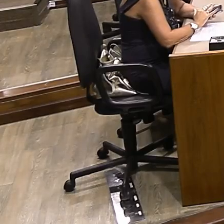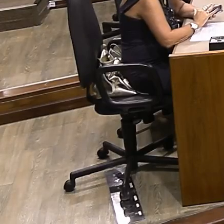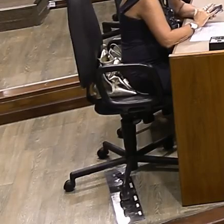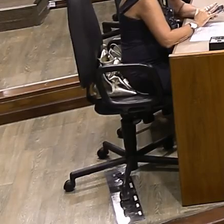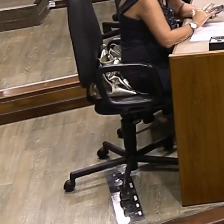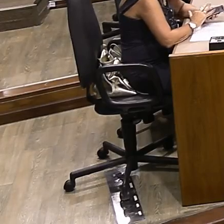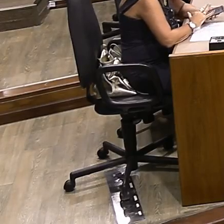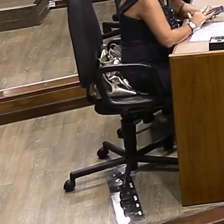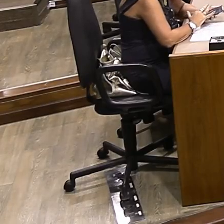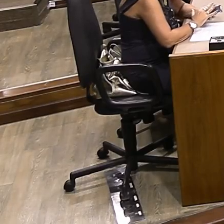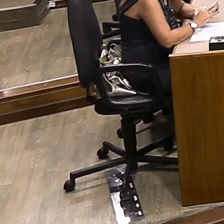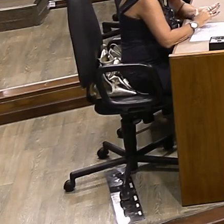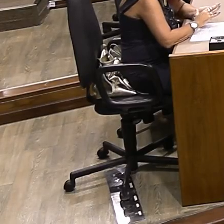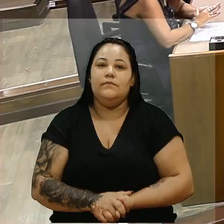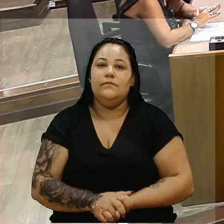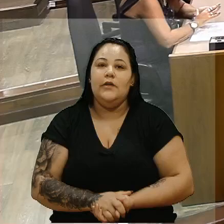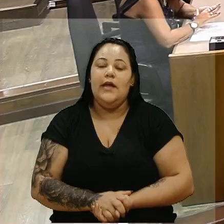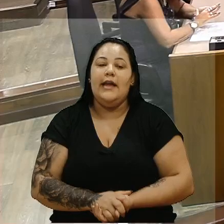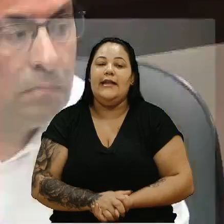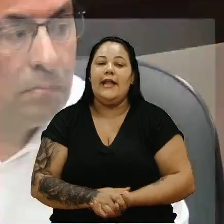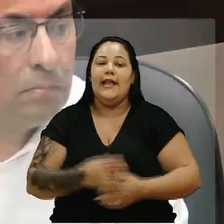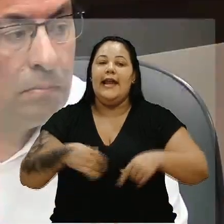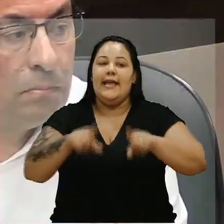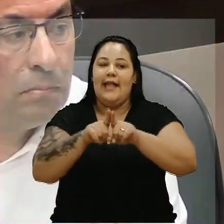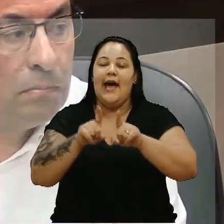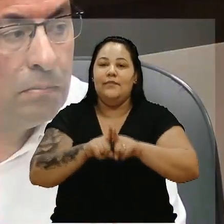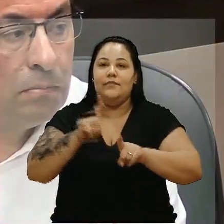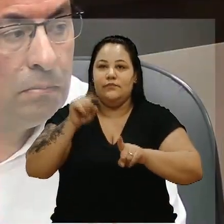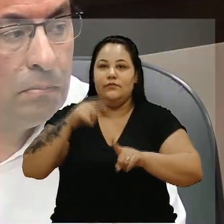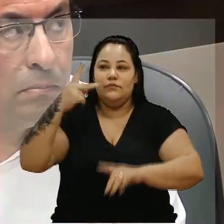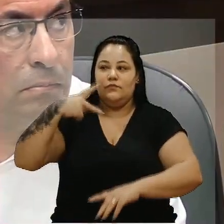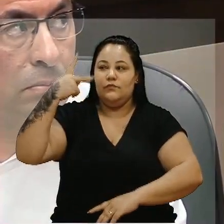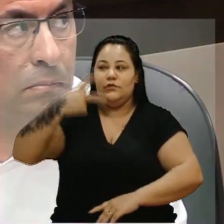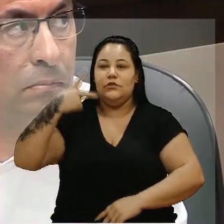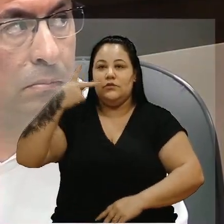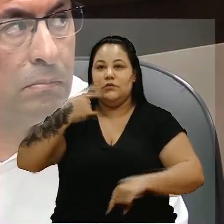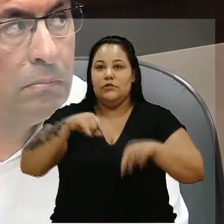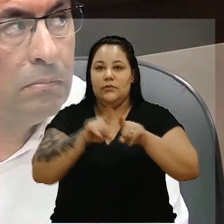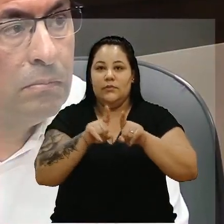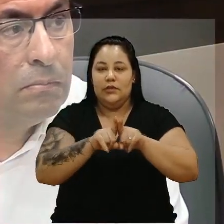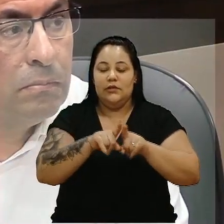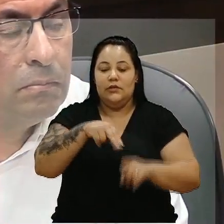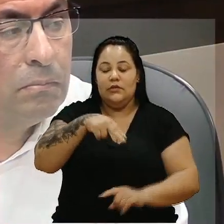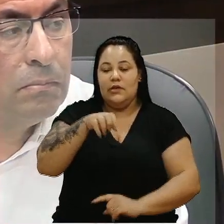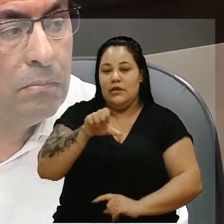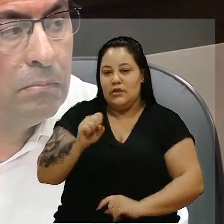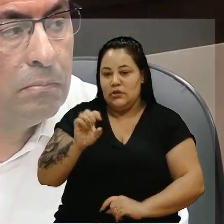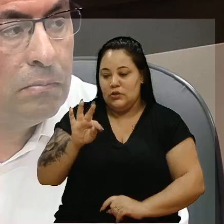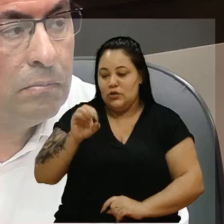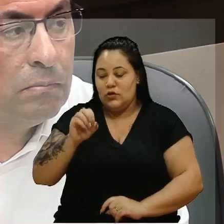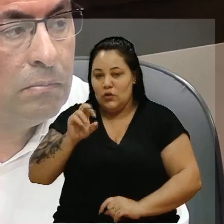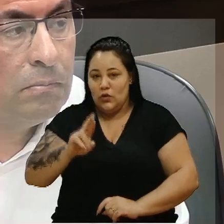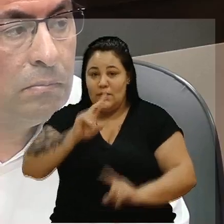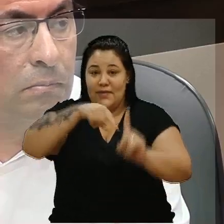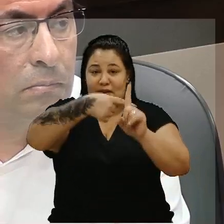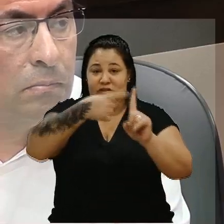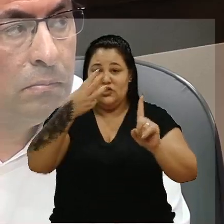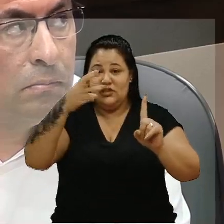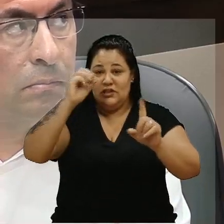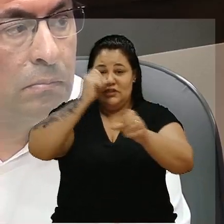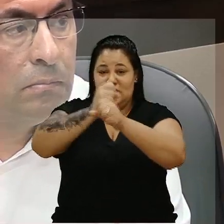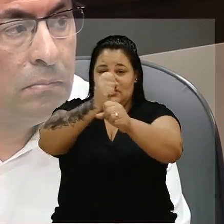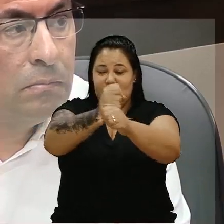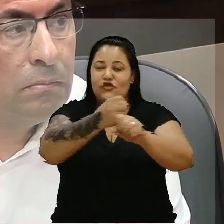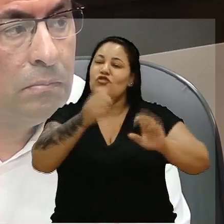aos 69 anos de idade. Vereador em 2 legislaturas e servidor dedicado por mais de 30 anos, deixou um legado de compromisso